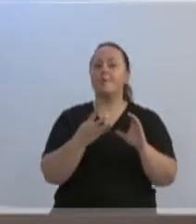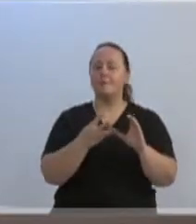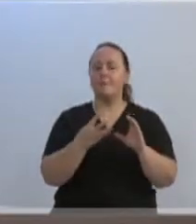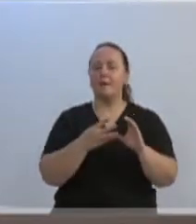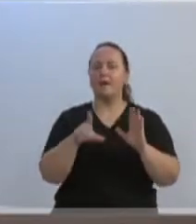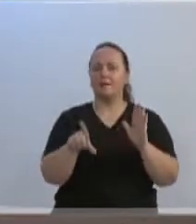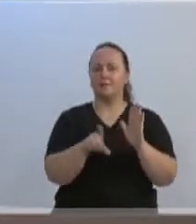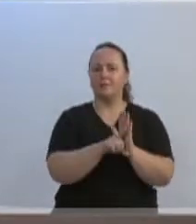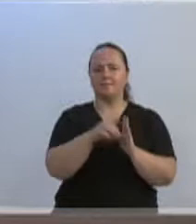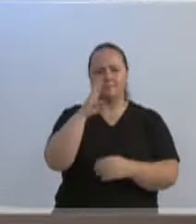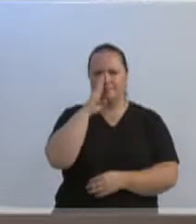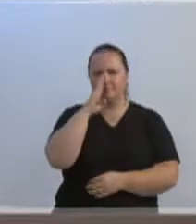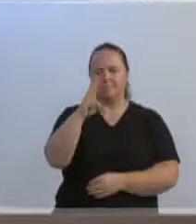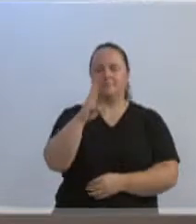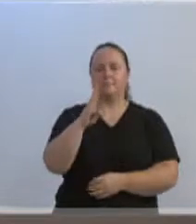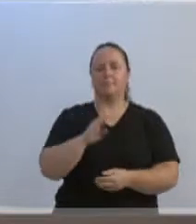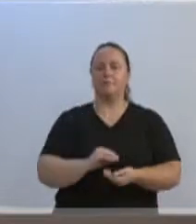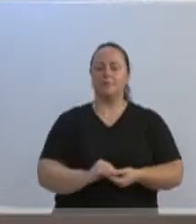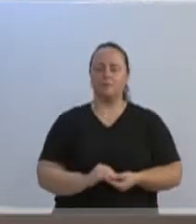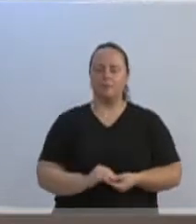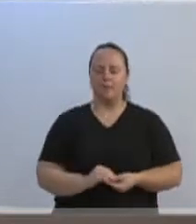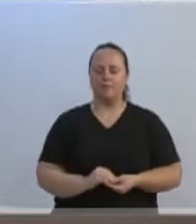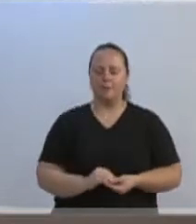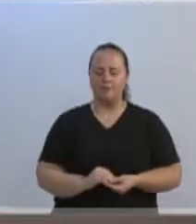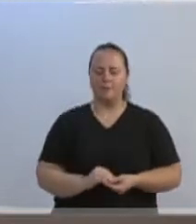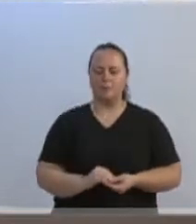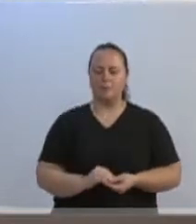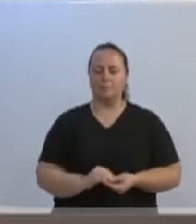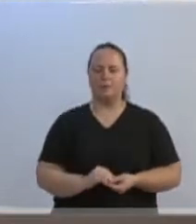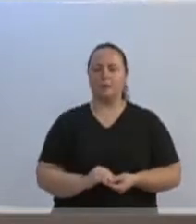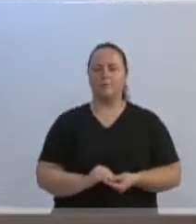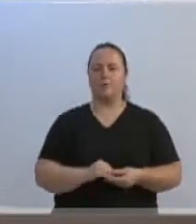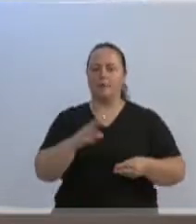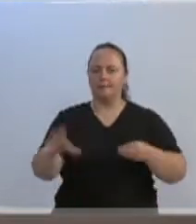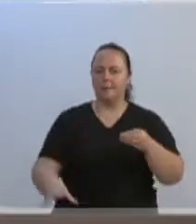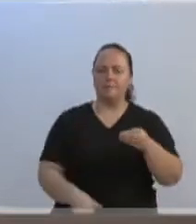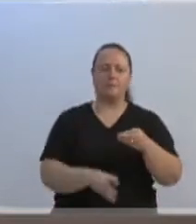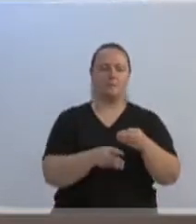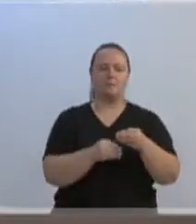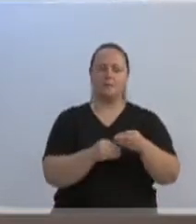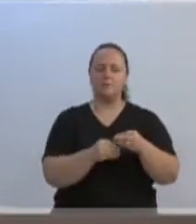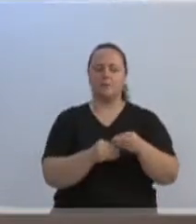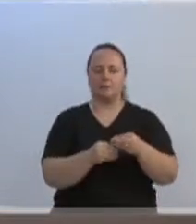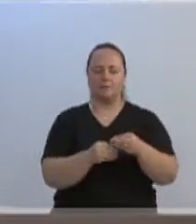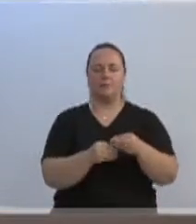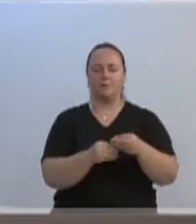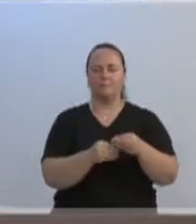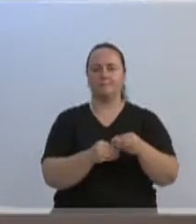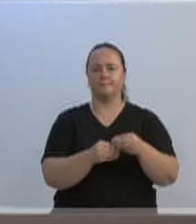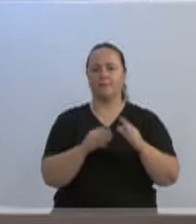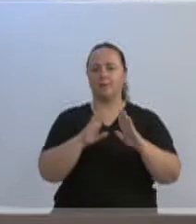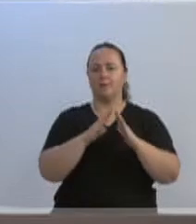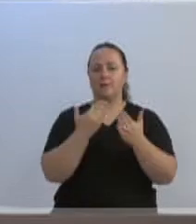após o artigo 20-a fica acrescentando o artigo 20 b com a seguinte redação